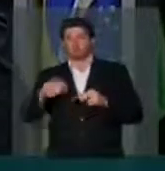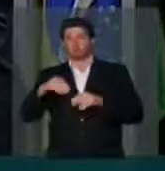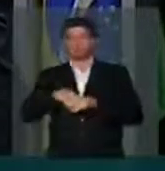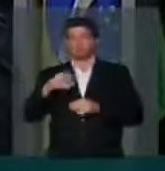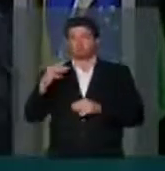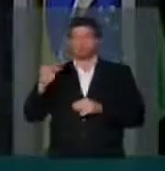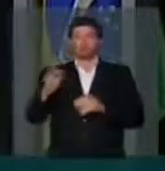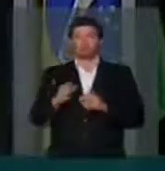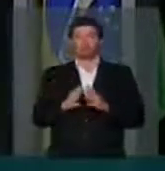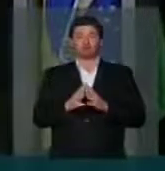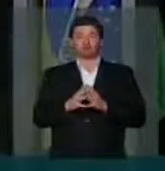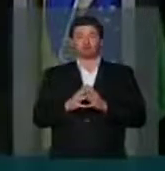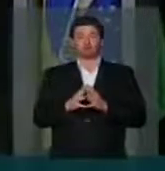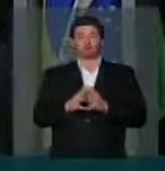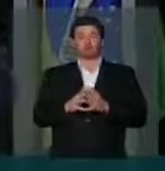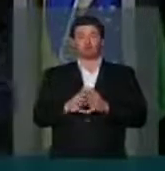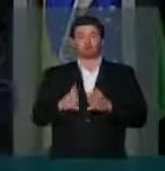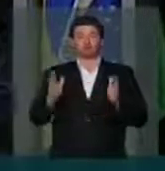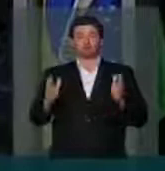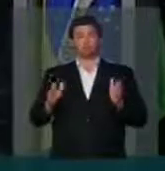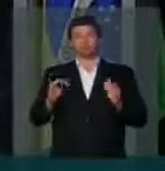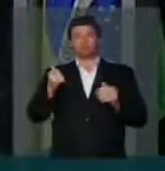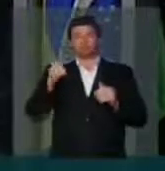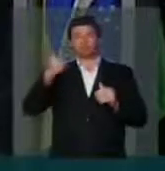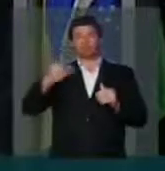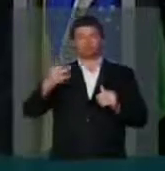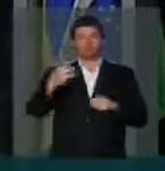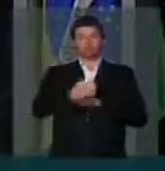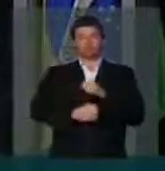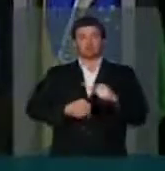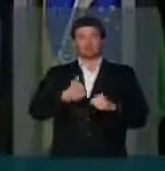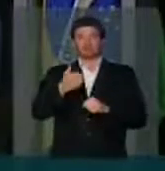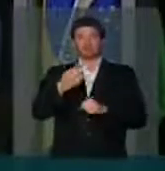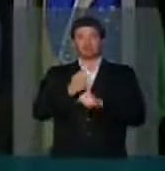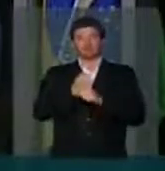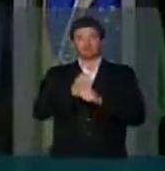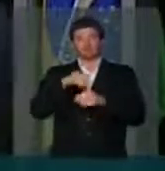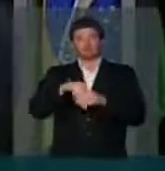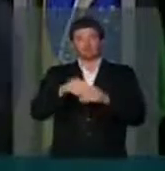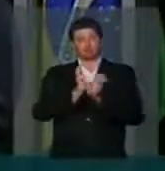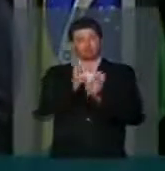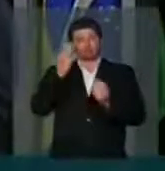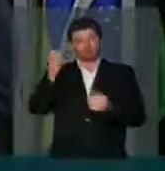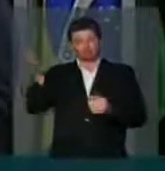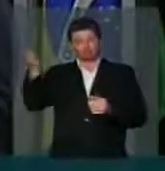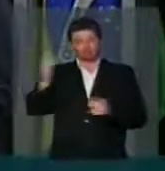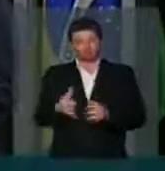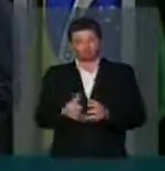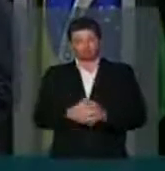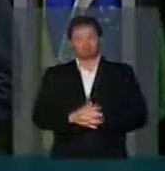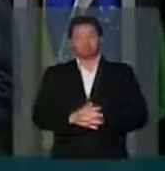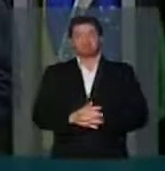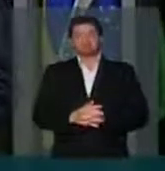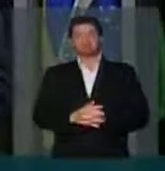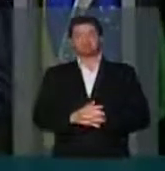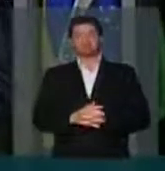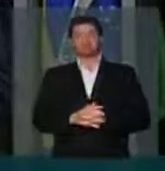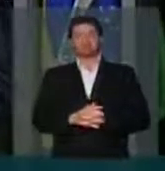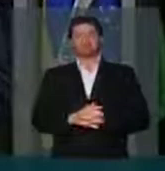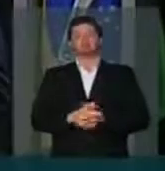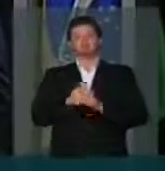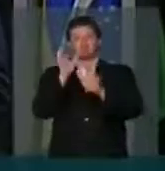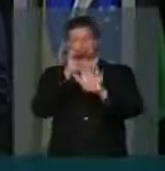dos Trabalhadores, agora até o 13º ano desse partido que está aí.